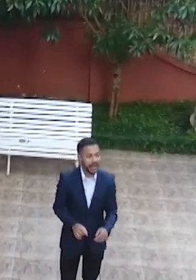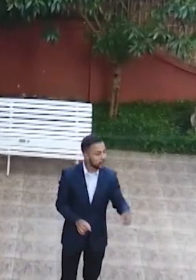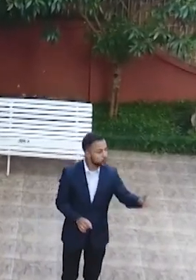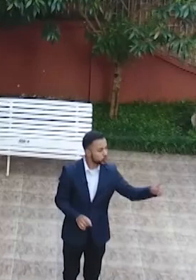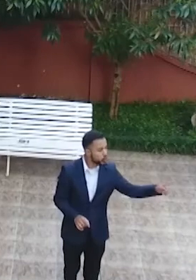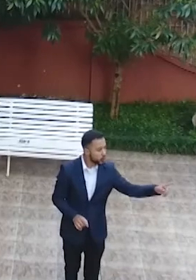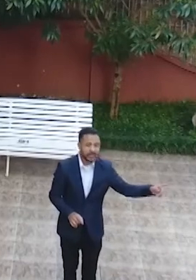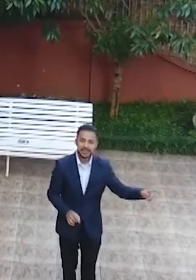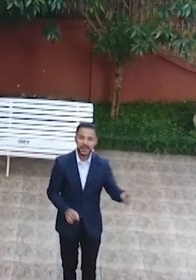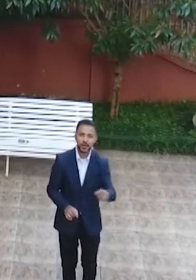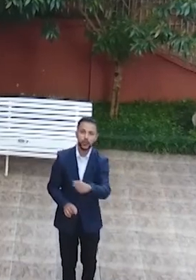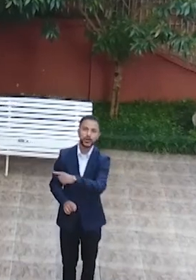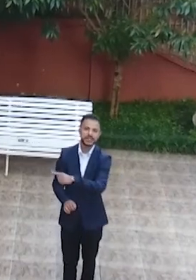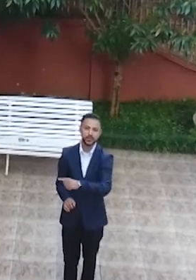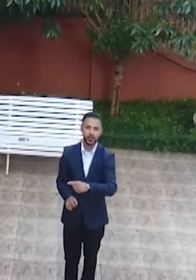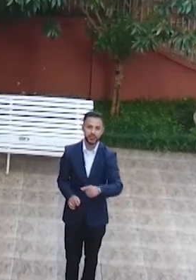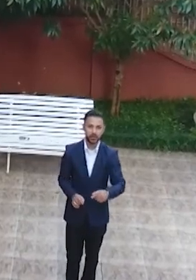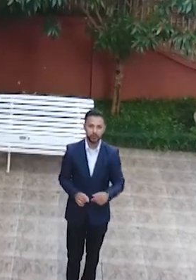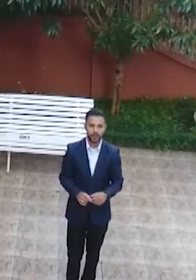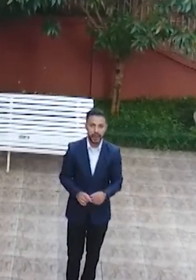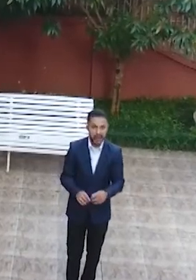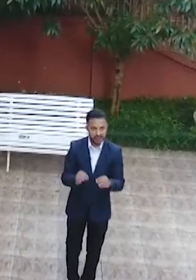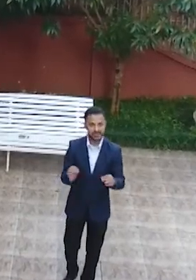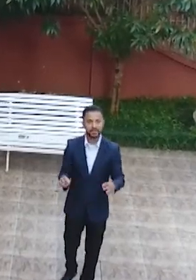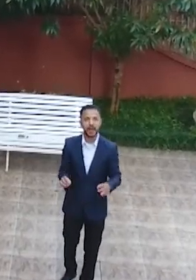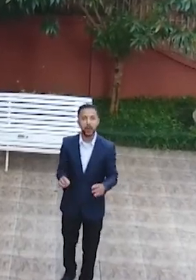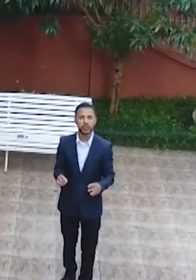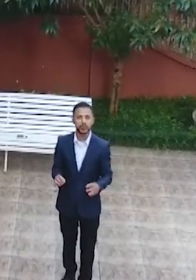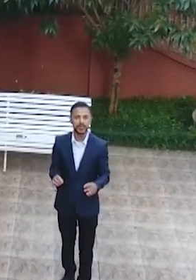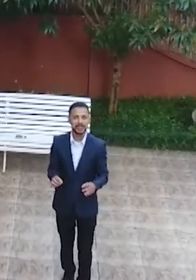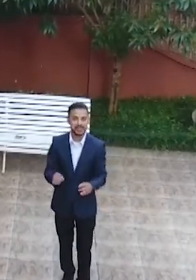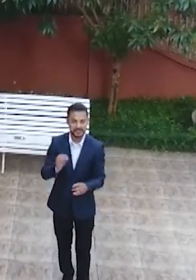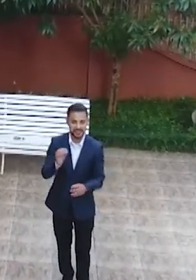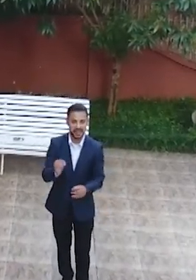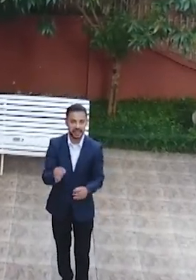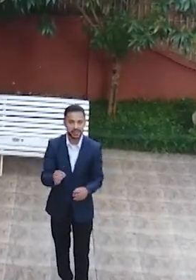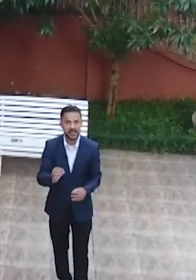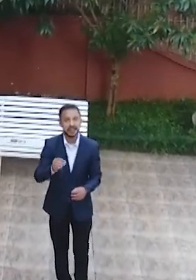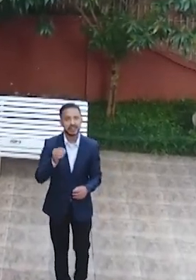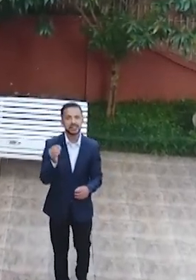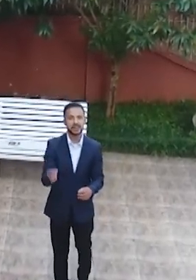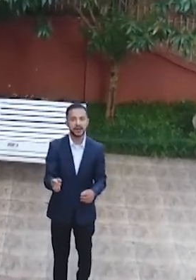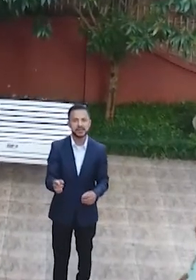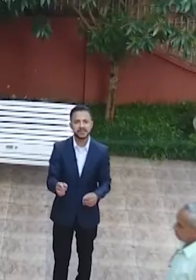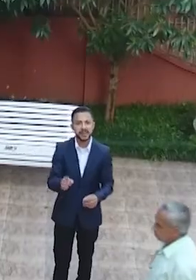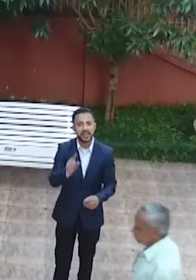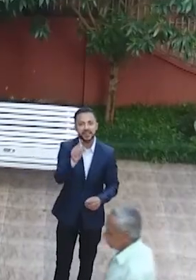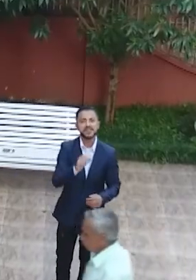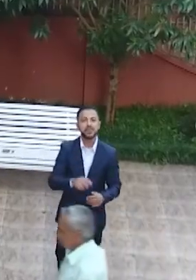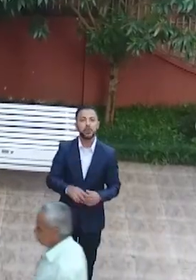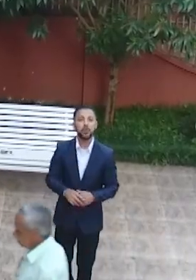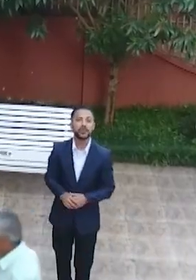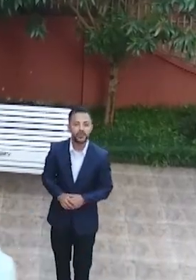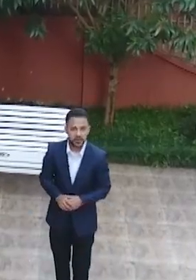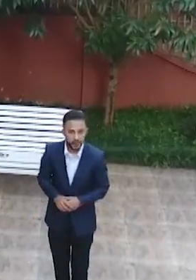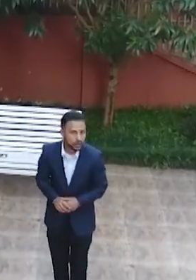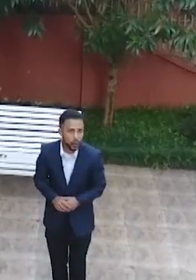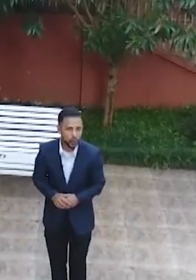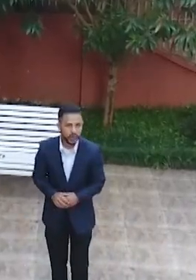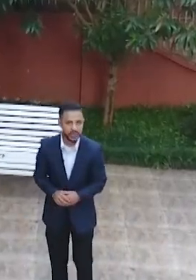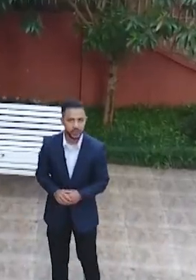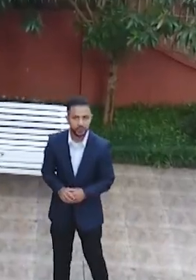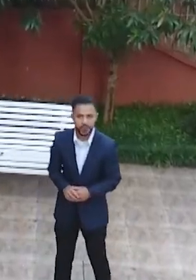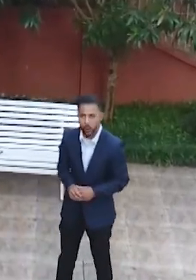ele entrava e saía por esse portão. Recebeu a ajuda das irmãs, das assistentes e venceu o vício do